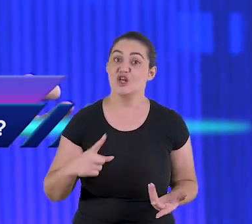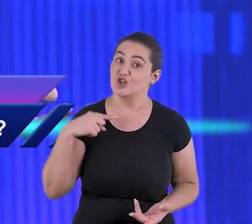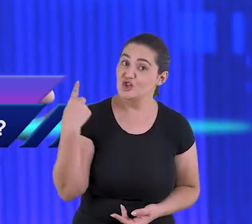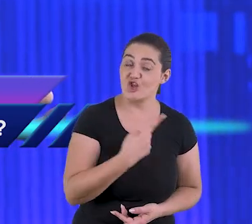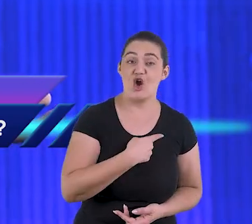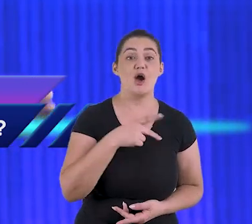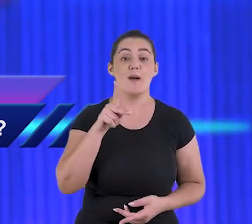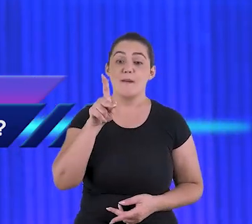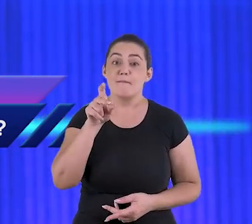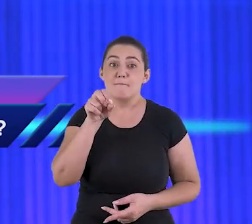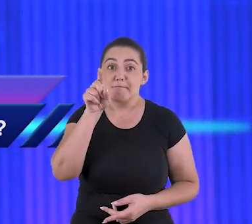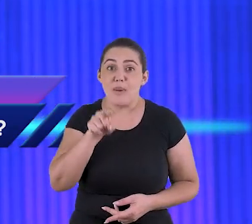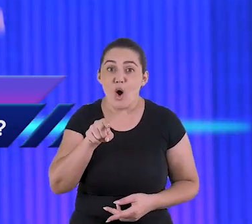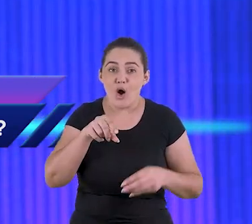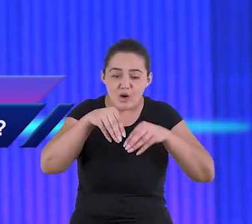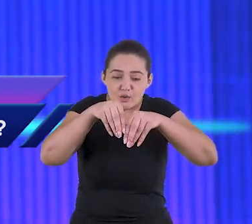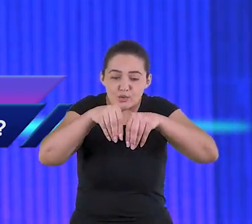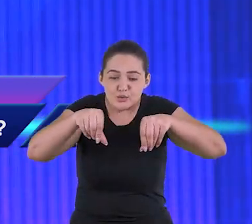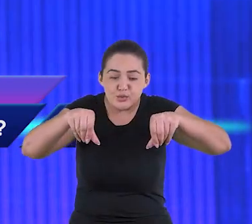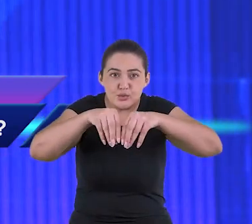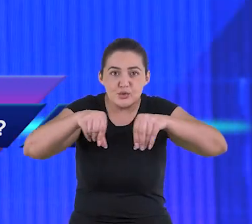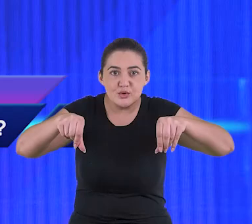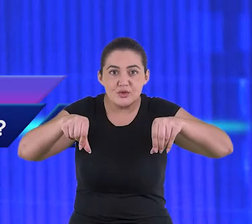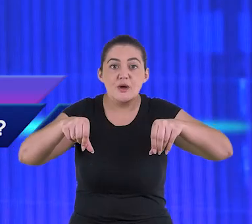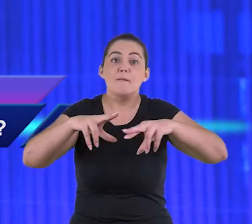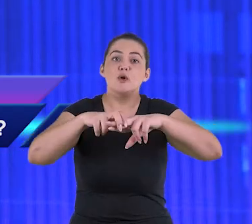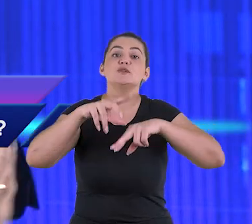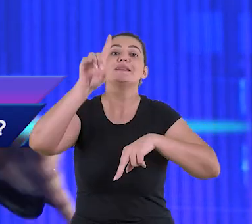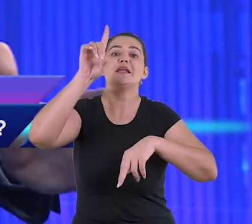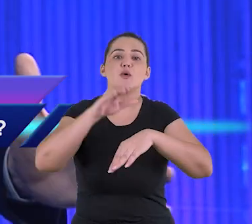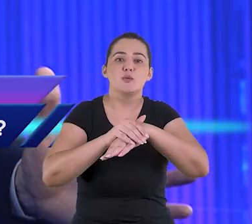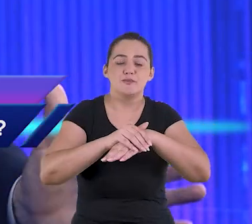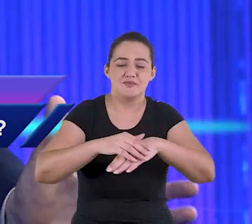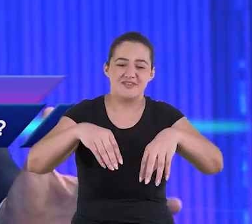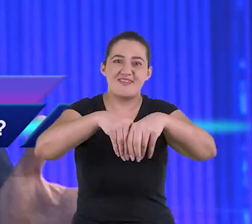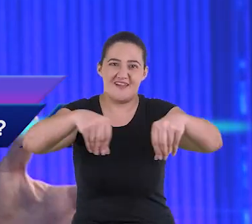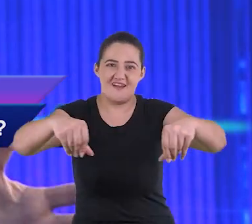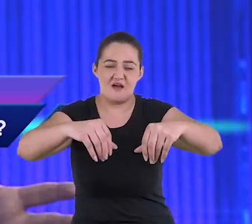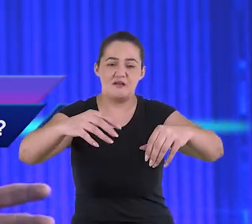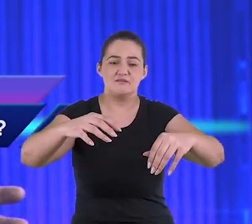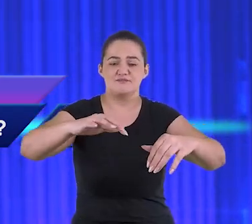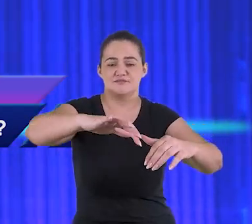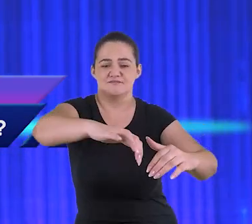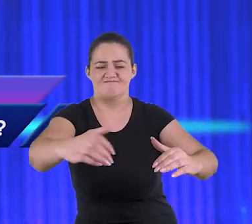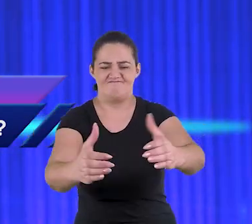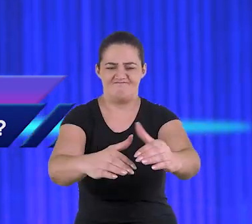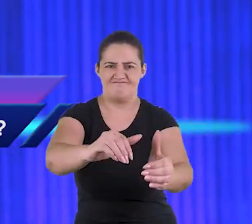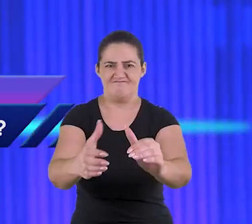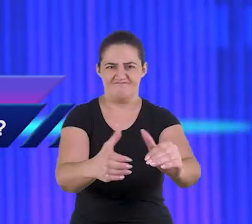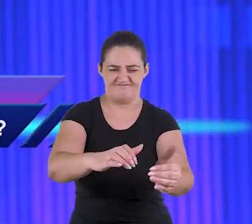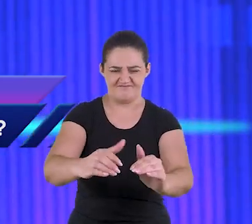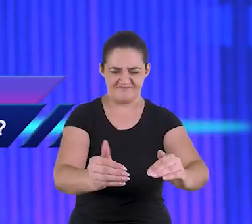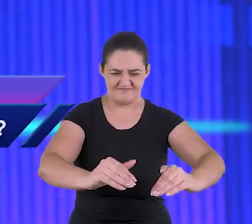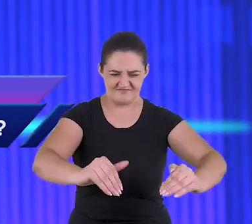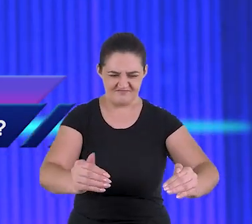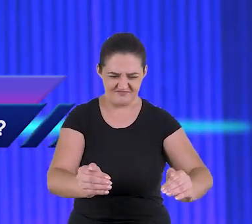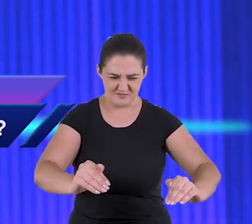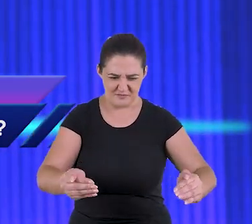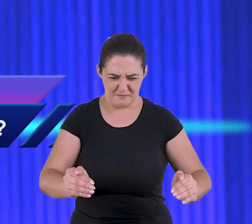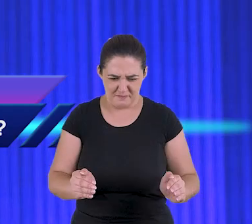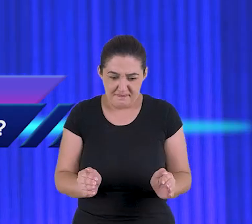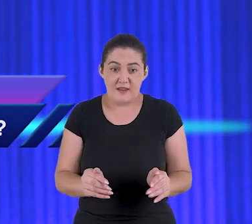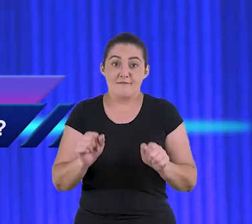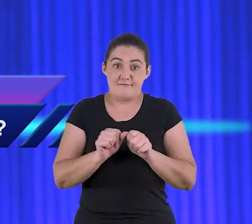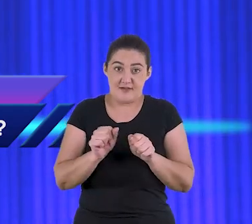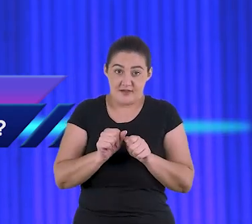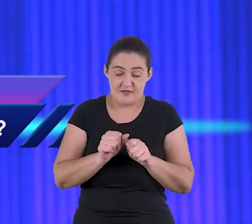na natureza. Então, nós somos o pó da terra. Deus, então, fez um boneco com o pó da terra e soprou